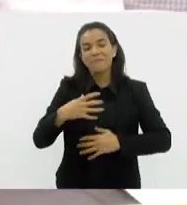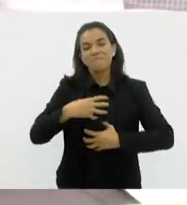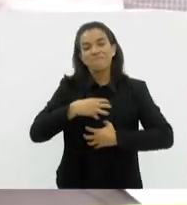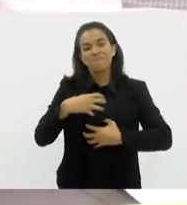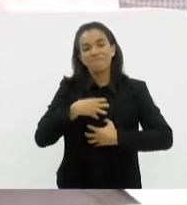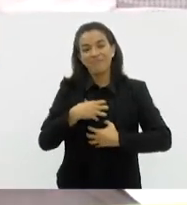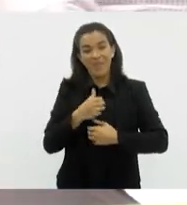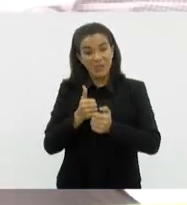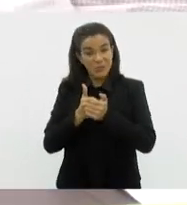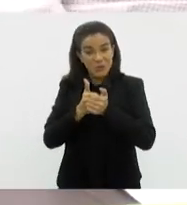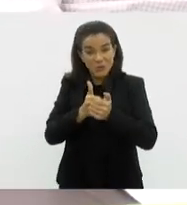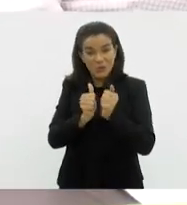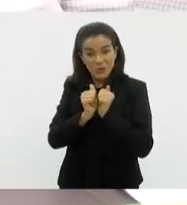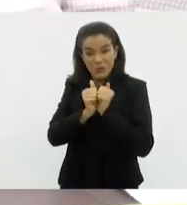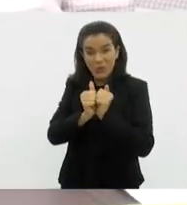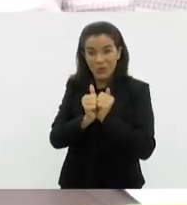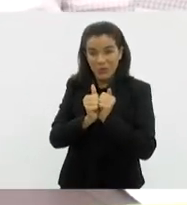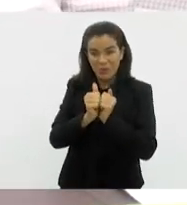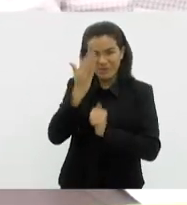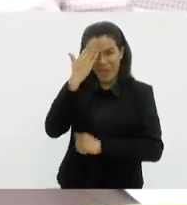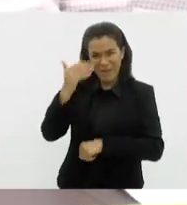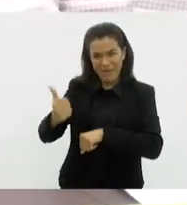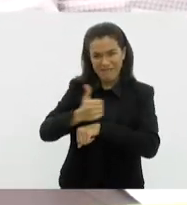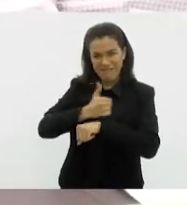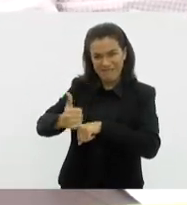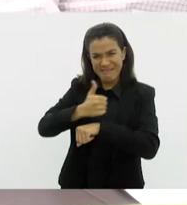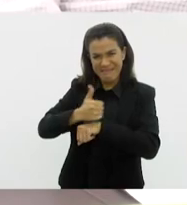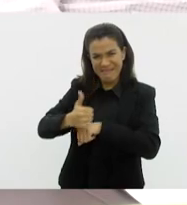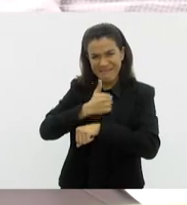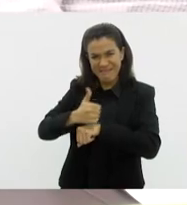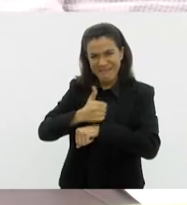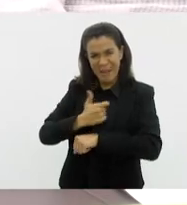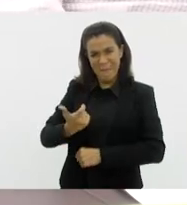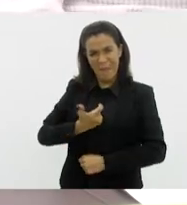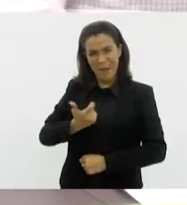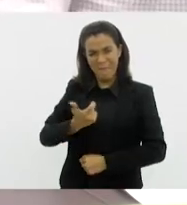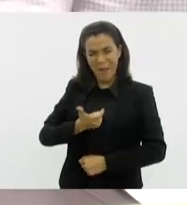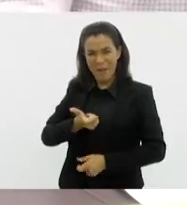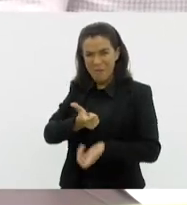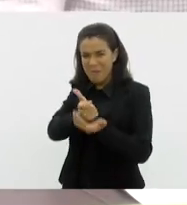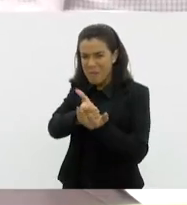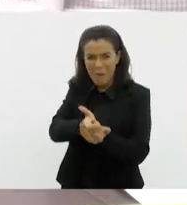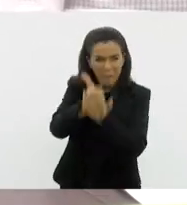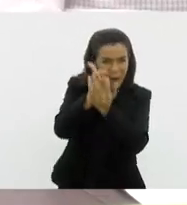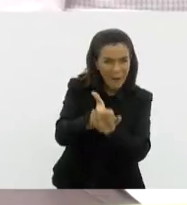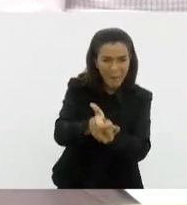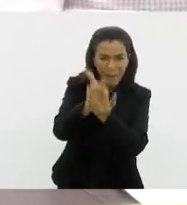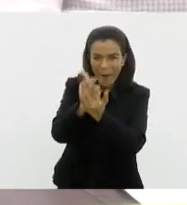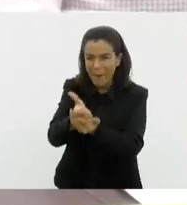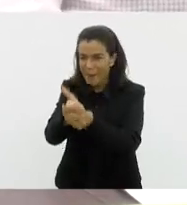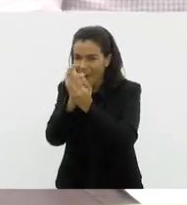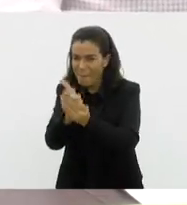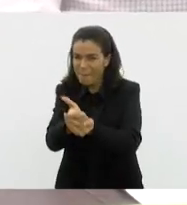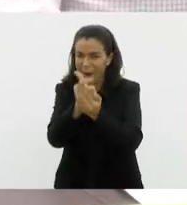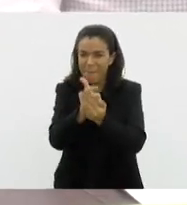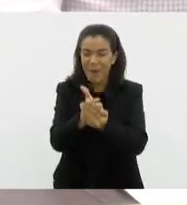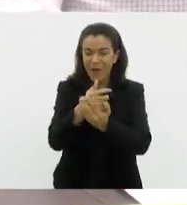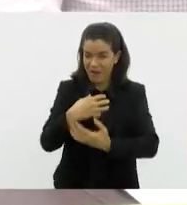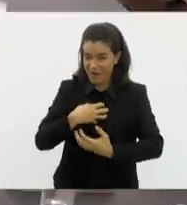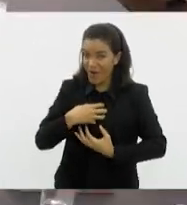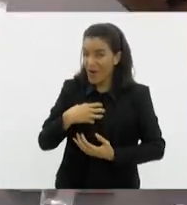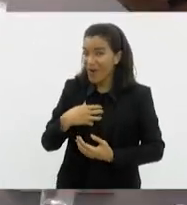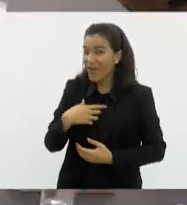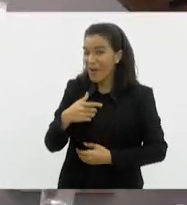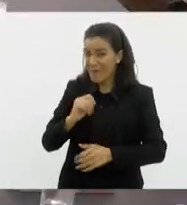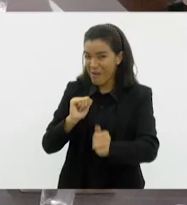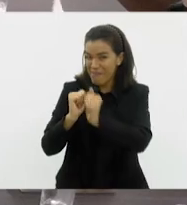de andar com Vossa Excelência aqui por perto, sabendo que Vossa Excelência é um medalhista. Se for confortável, porque ele corre mais